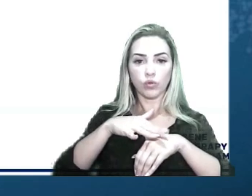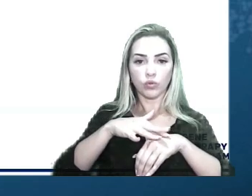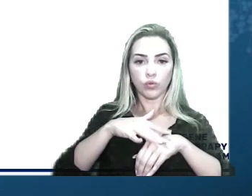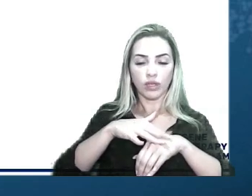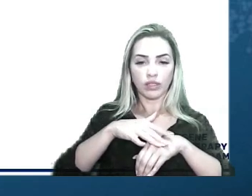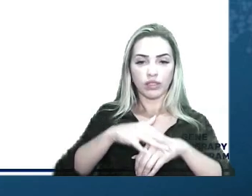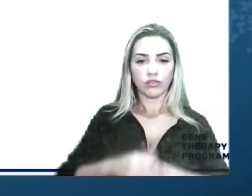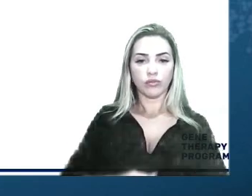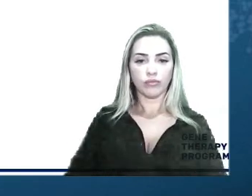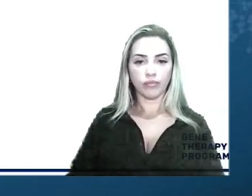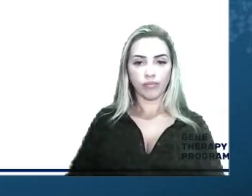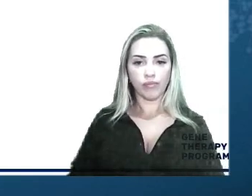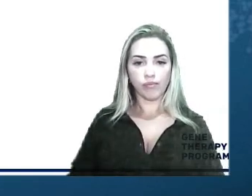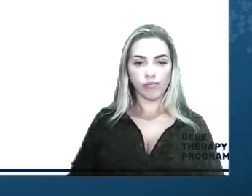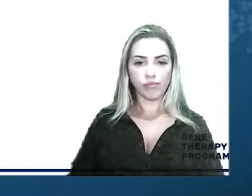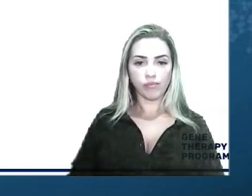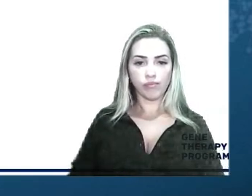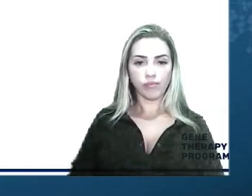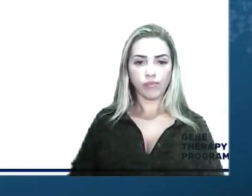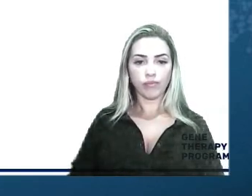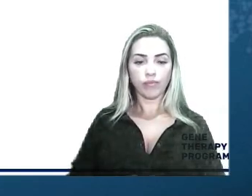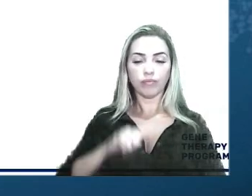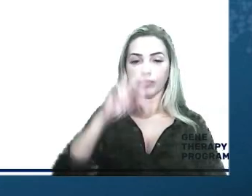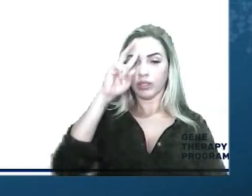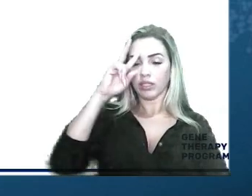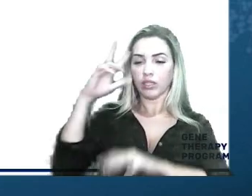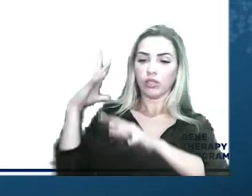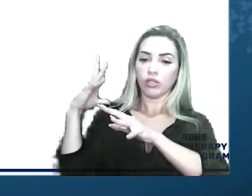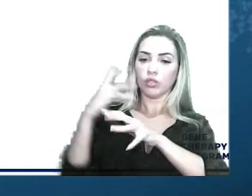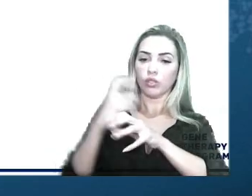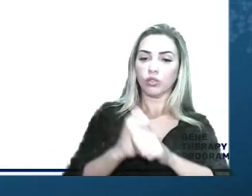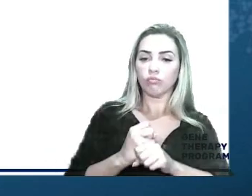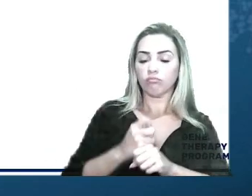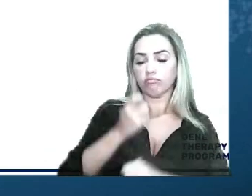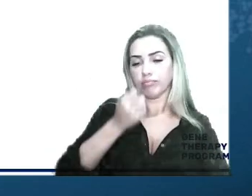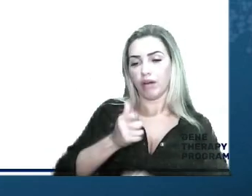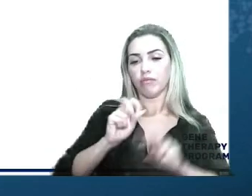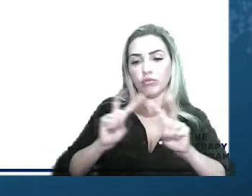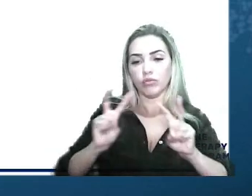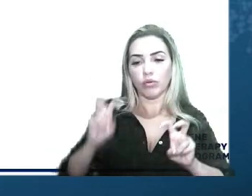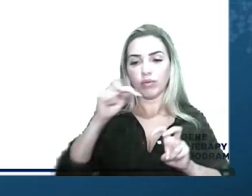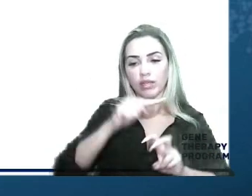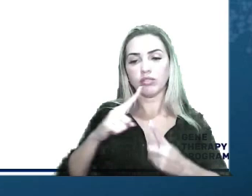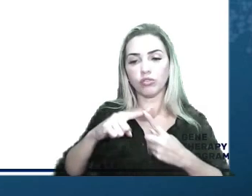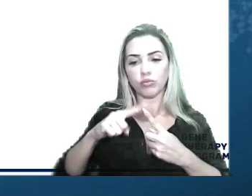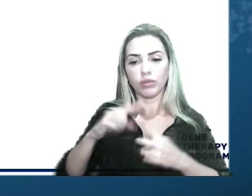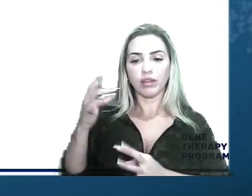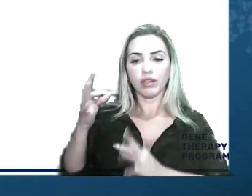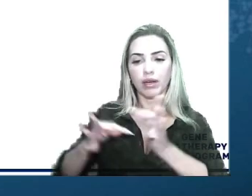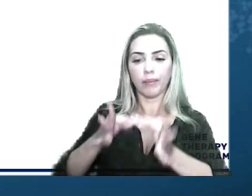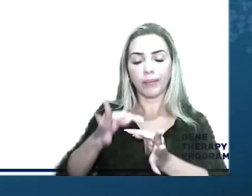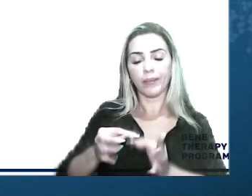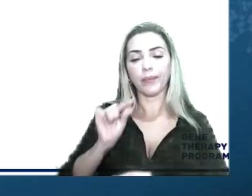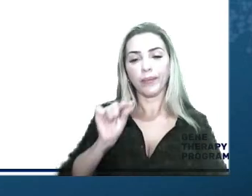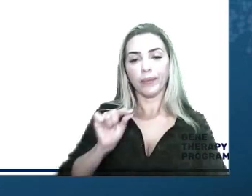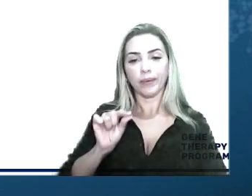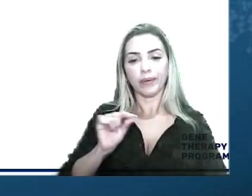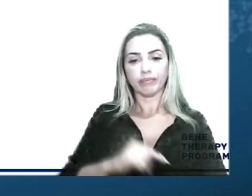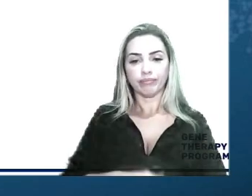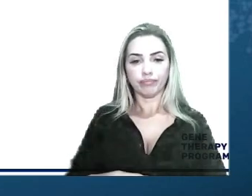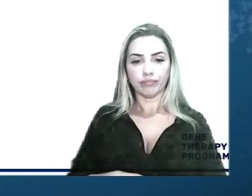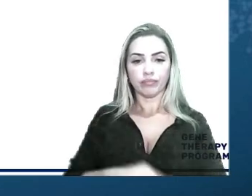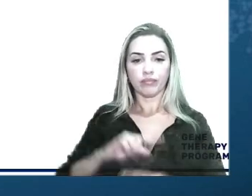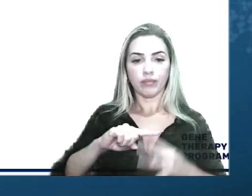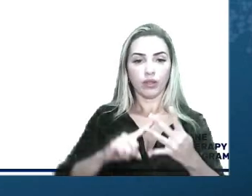órfãs. E um histórico breve sobre esse tipo de terapia. Há